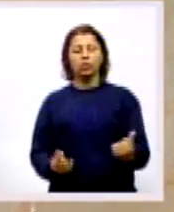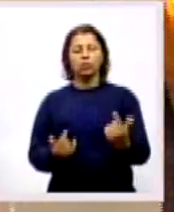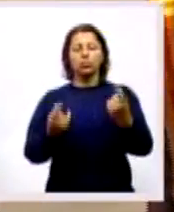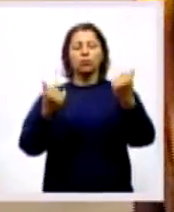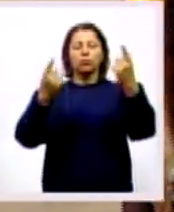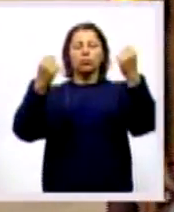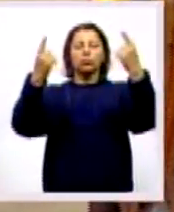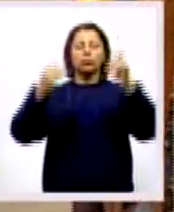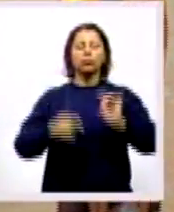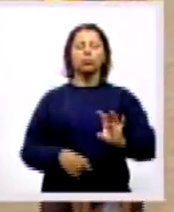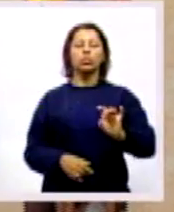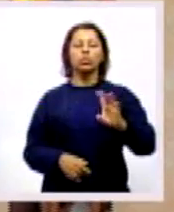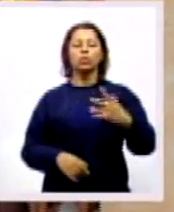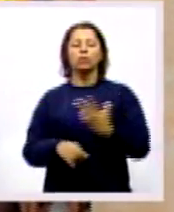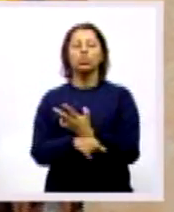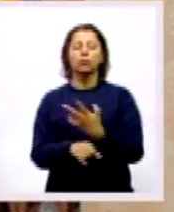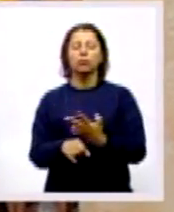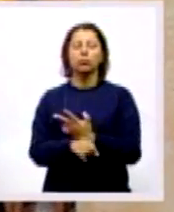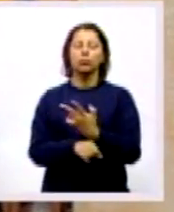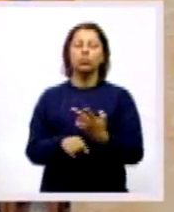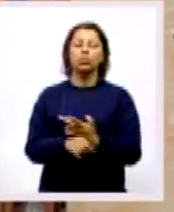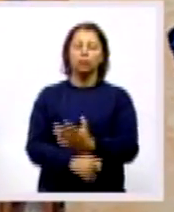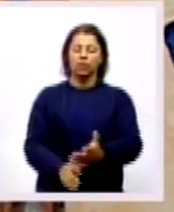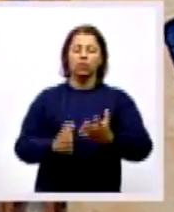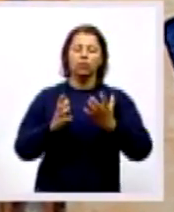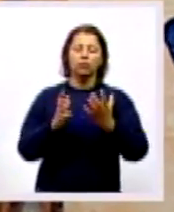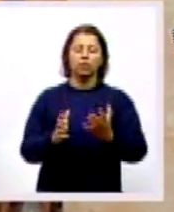ricos, somente